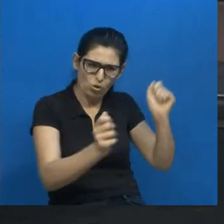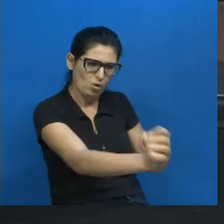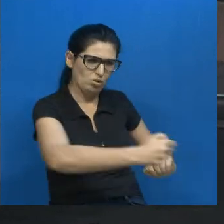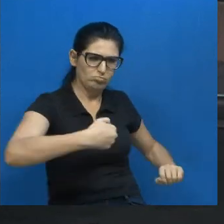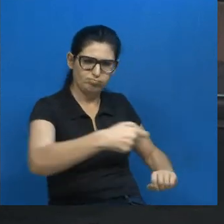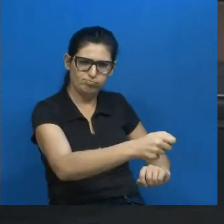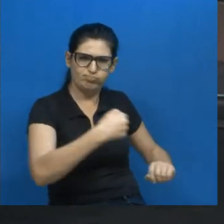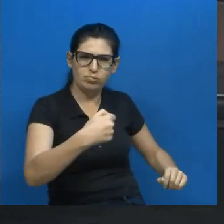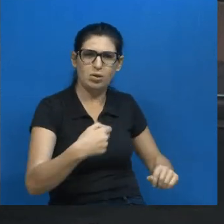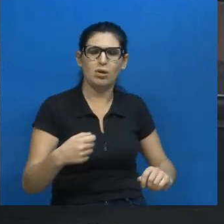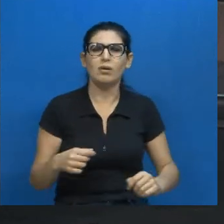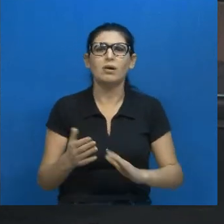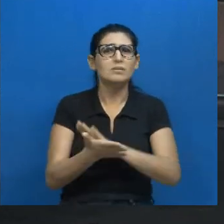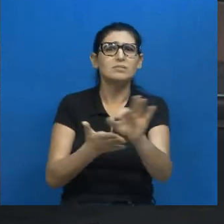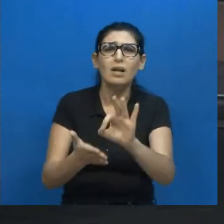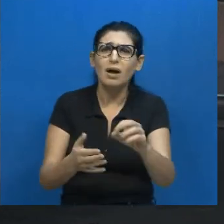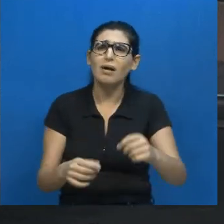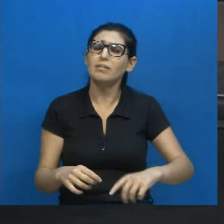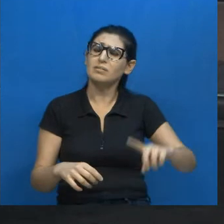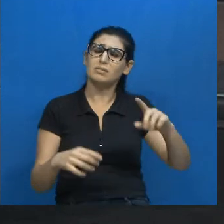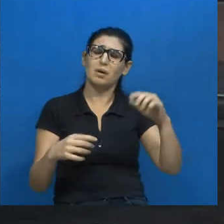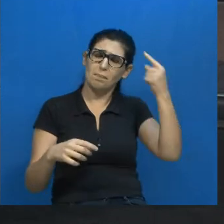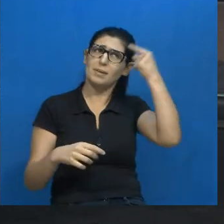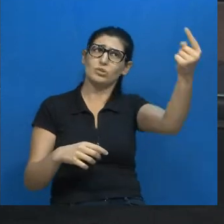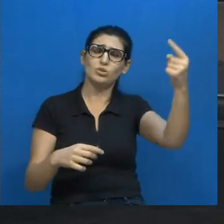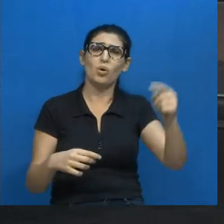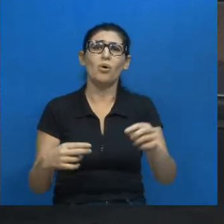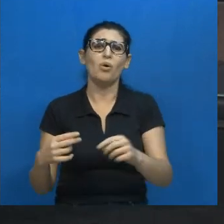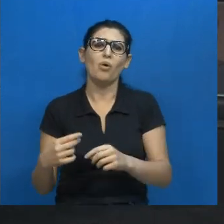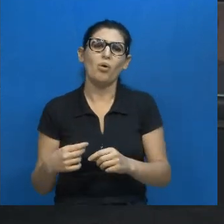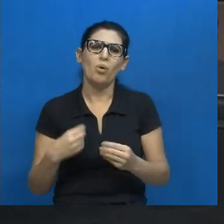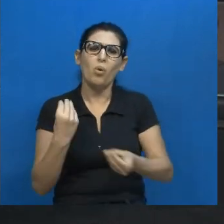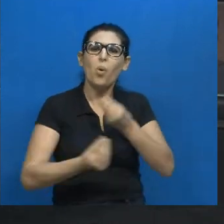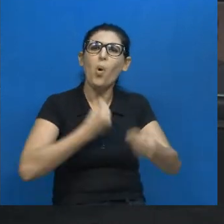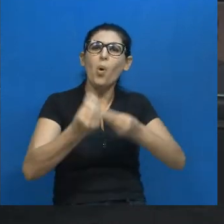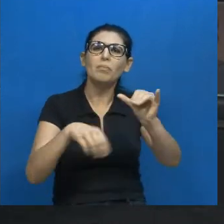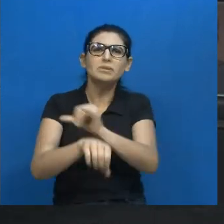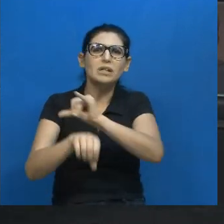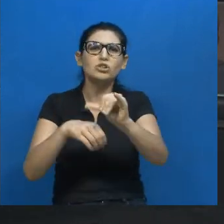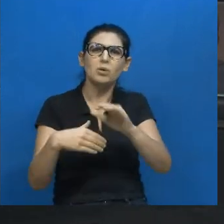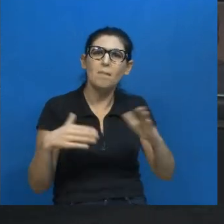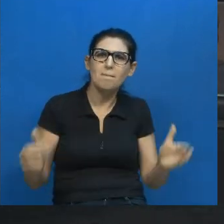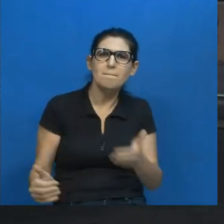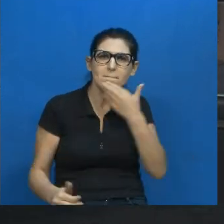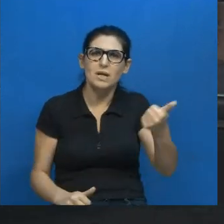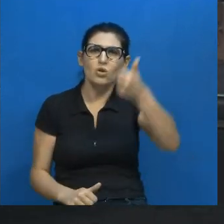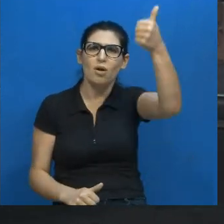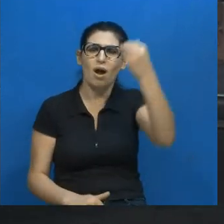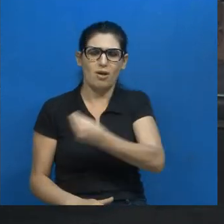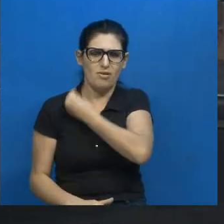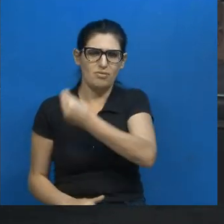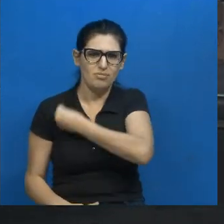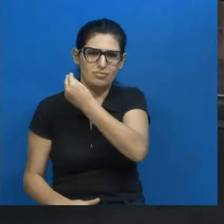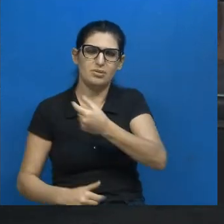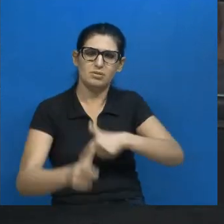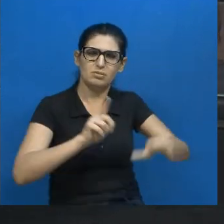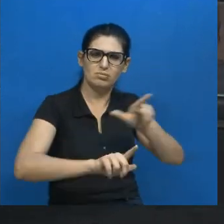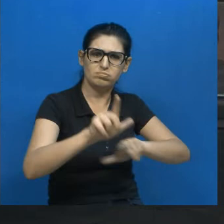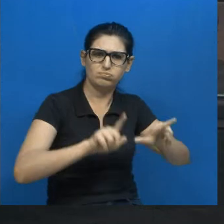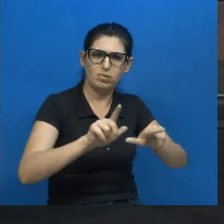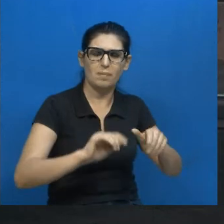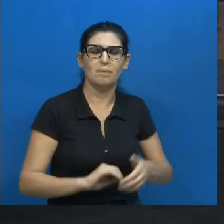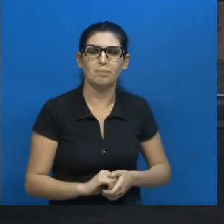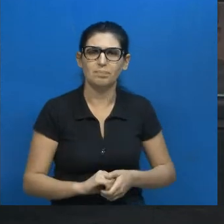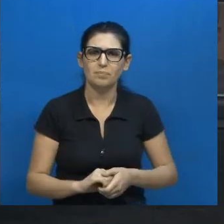dificuldades deles. Como ponto final, uma várias de coisa aí durante essa alteração de linha. Não